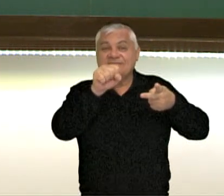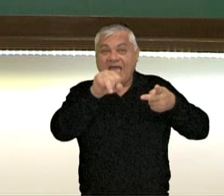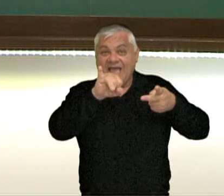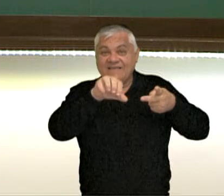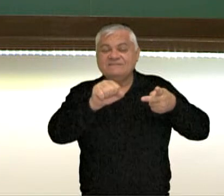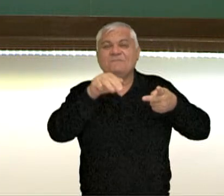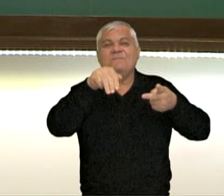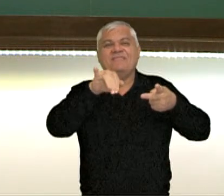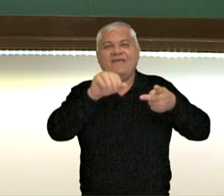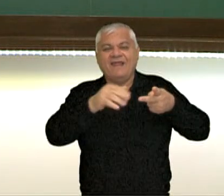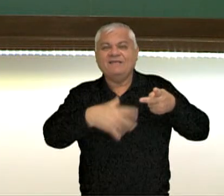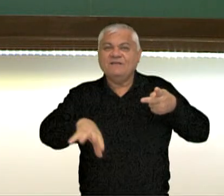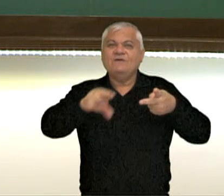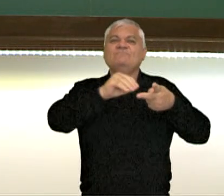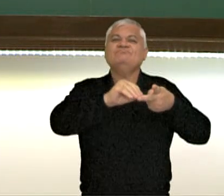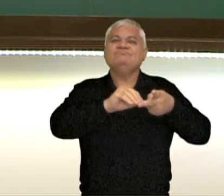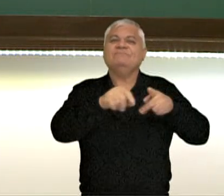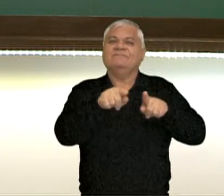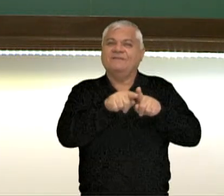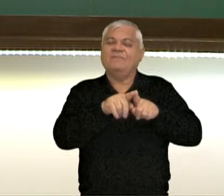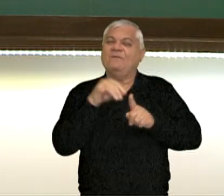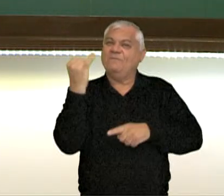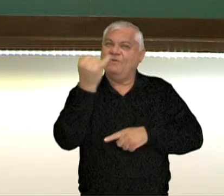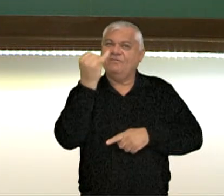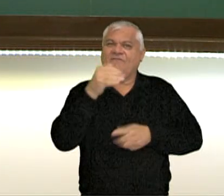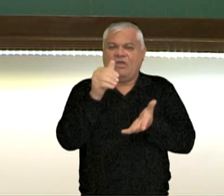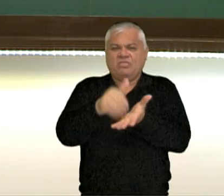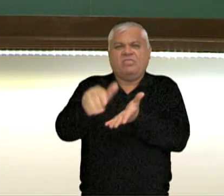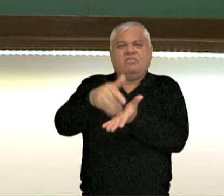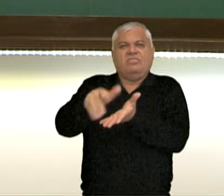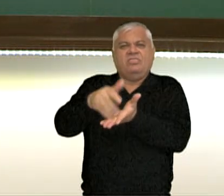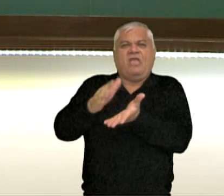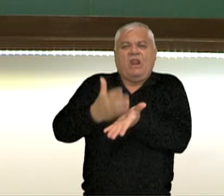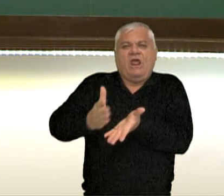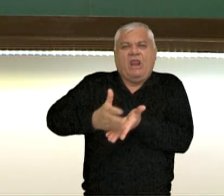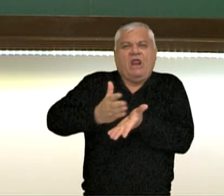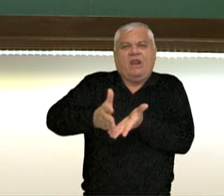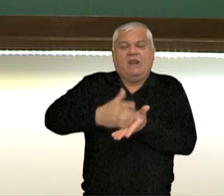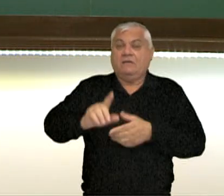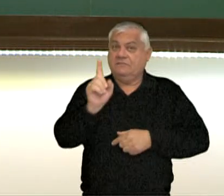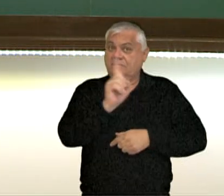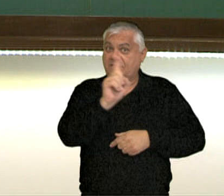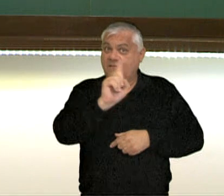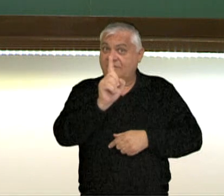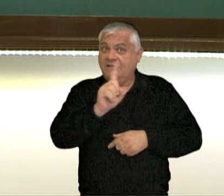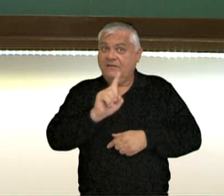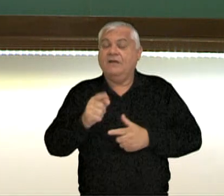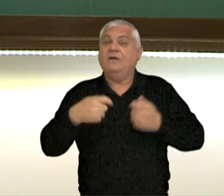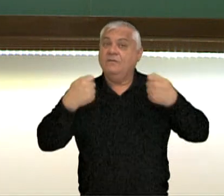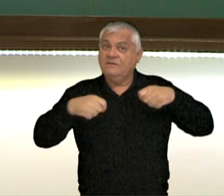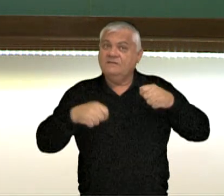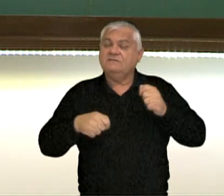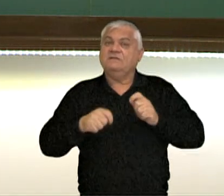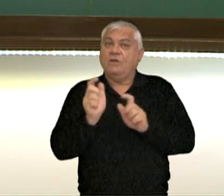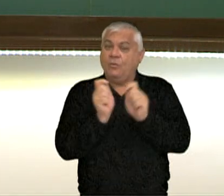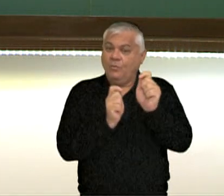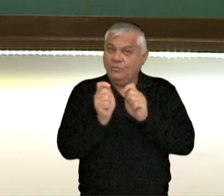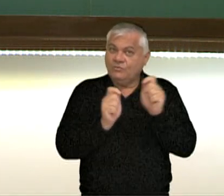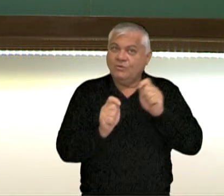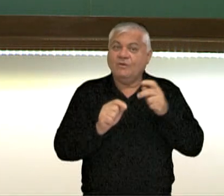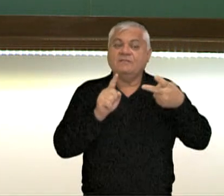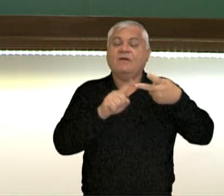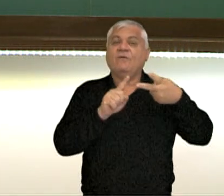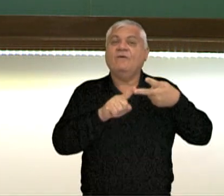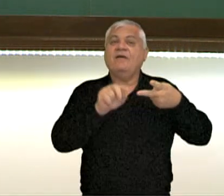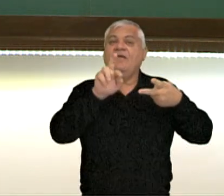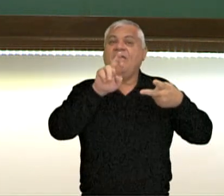desempenham tantas funções no nosso corpo. Ele não vai ficar jogando fora, né? Ele não gosta de desperdício. Então, o que vai acontecer